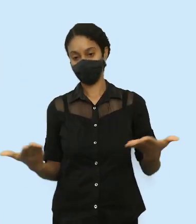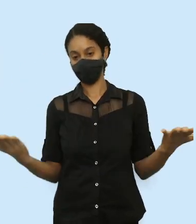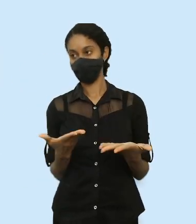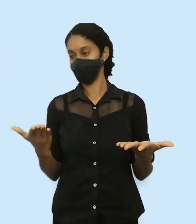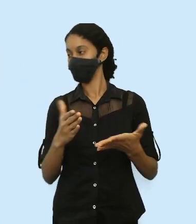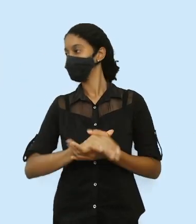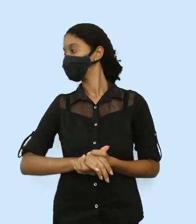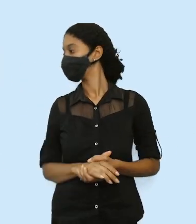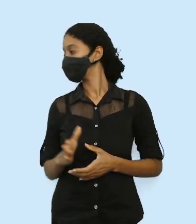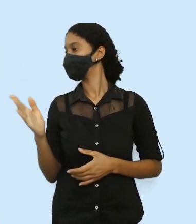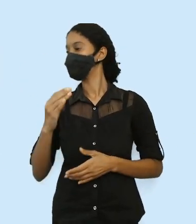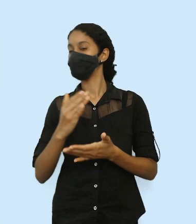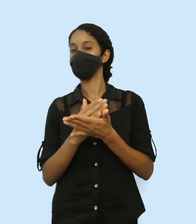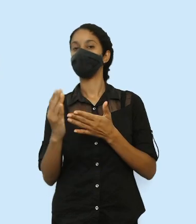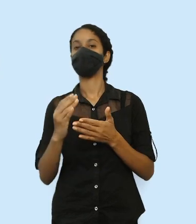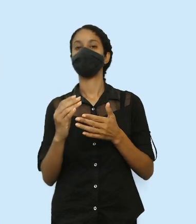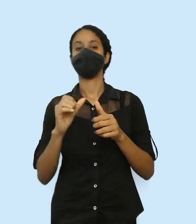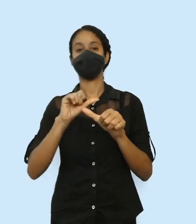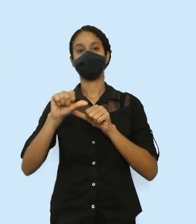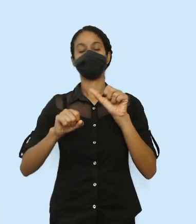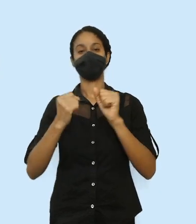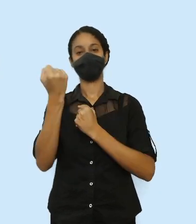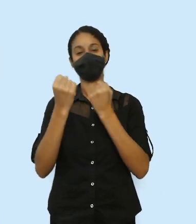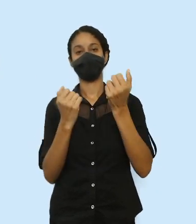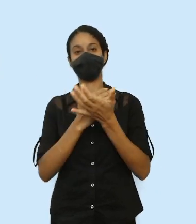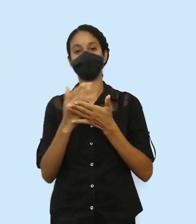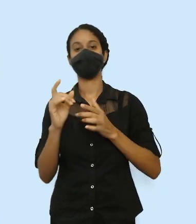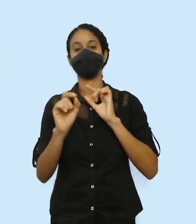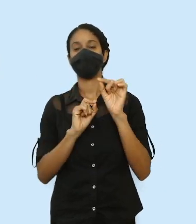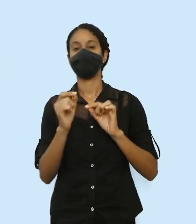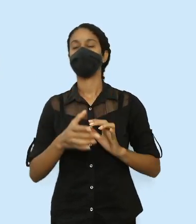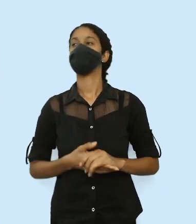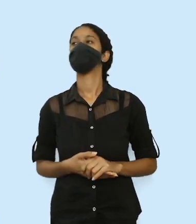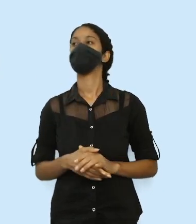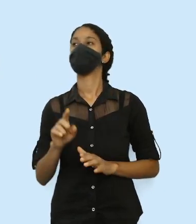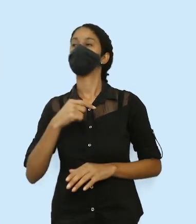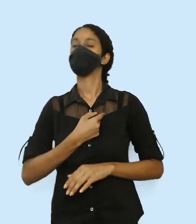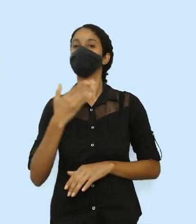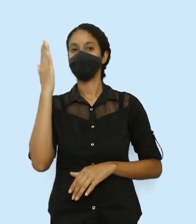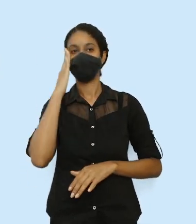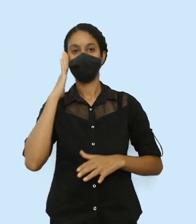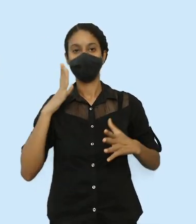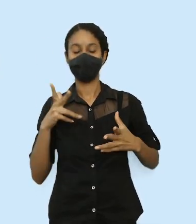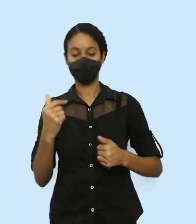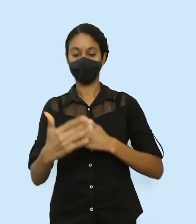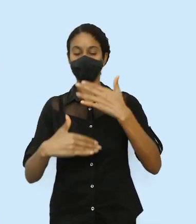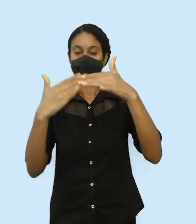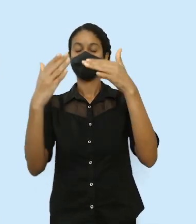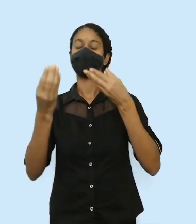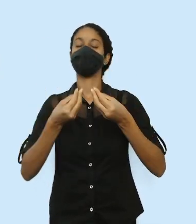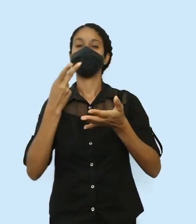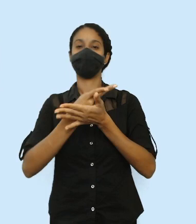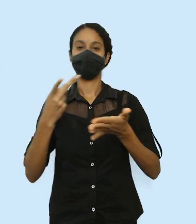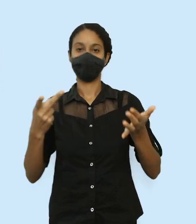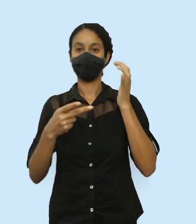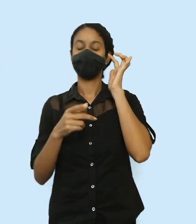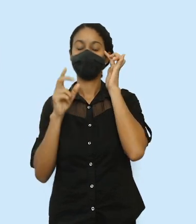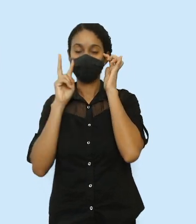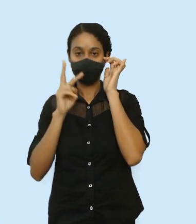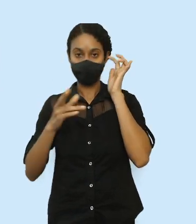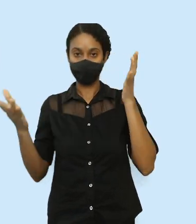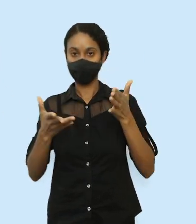agora? Vamos começar com a Revolução Industrial? A gente começa com a Revolução Industrial para a gente entender todo o processo, como se deu esse processo. Olha